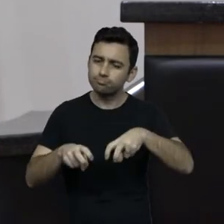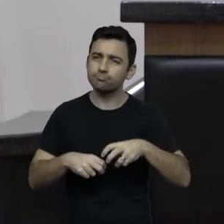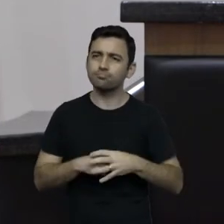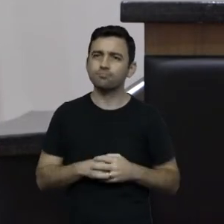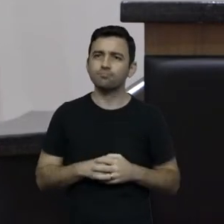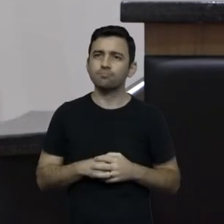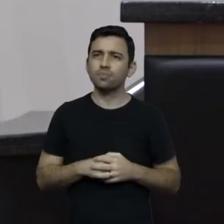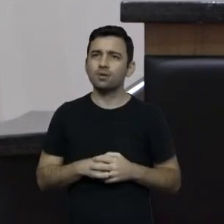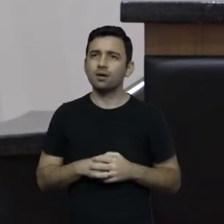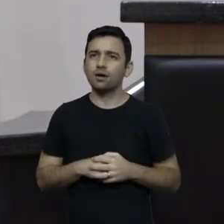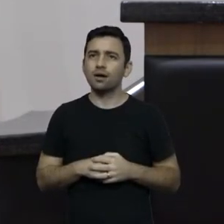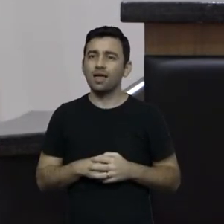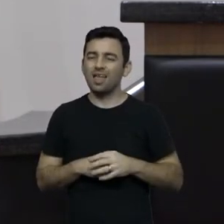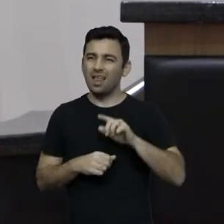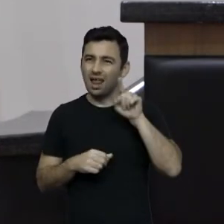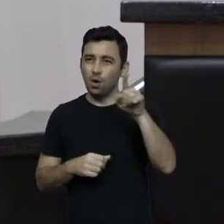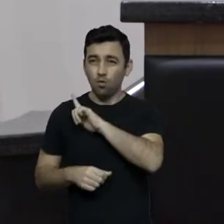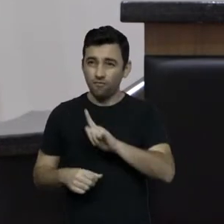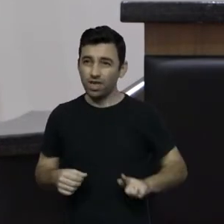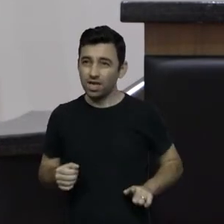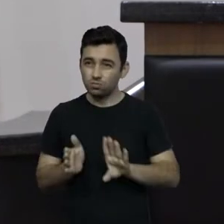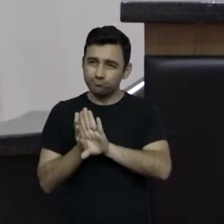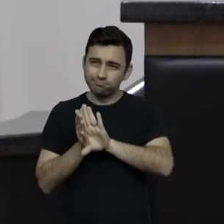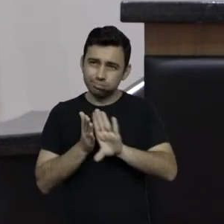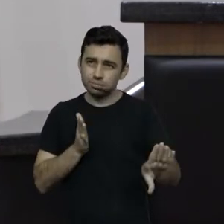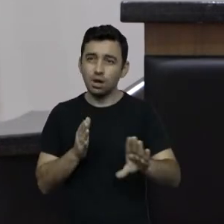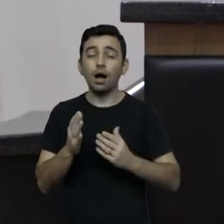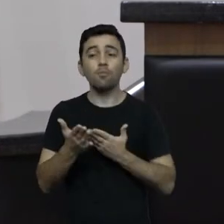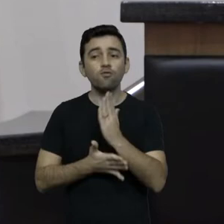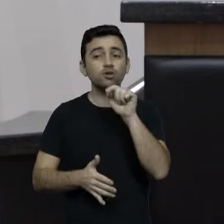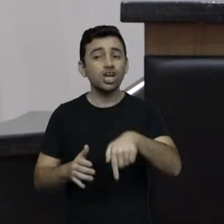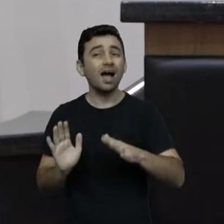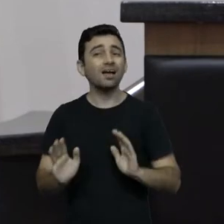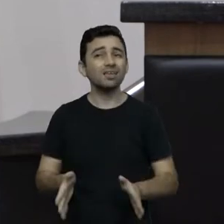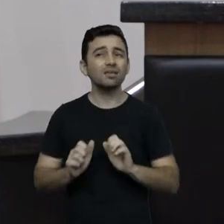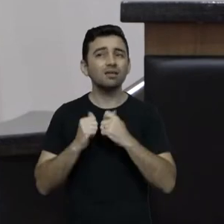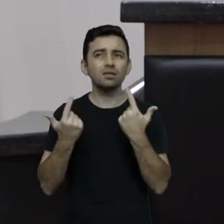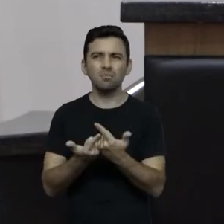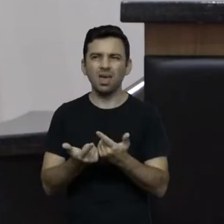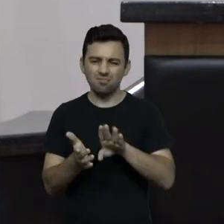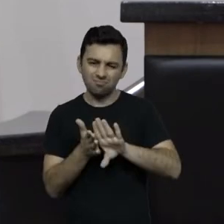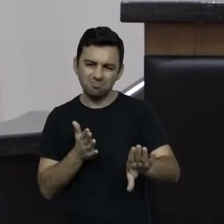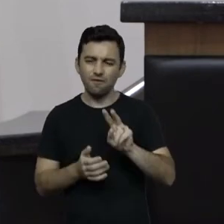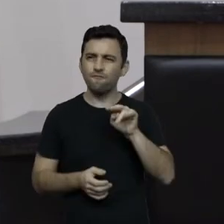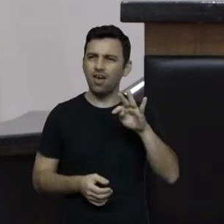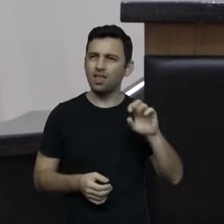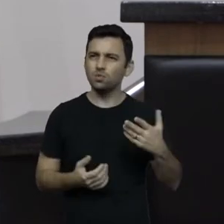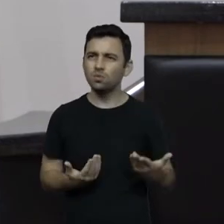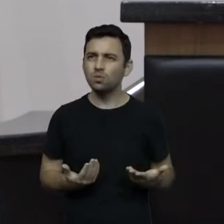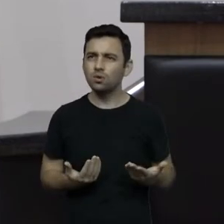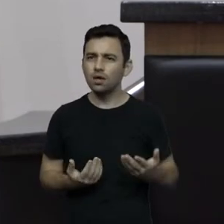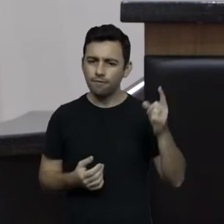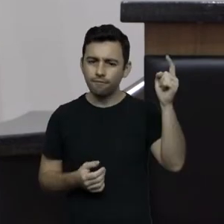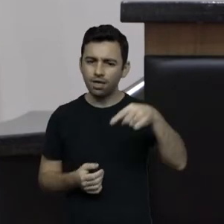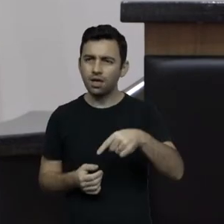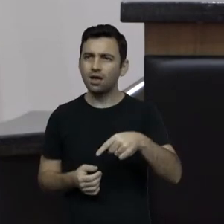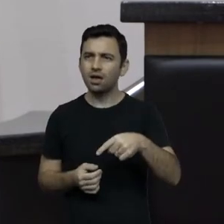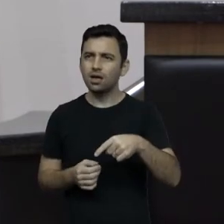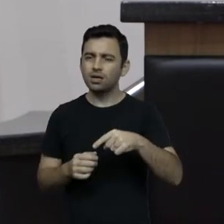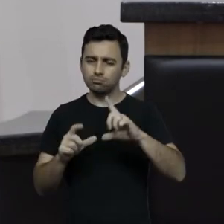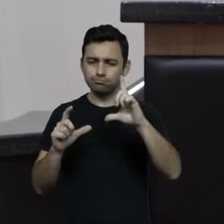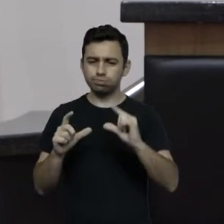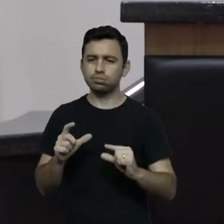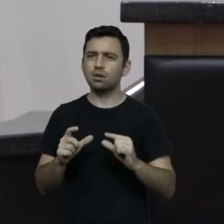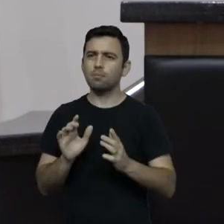e quando rejeita proposta aprovada pela Assembleia aplica um veto e manda para cá uma menos